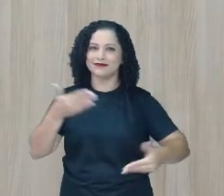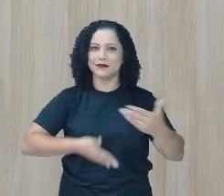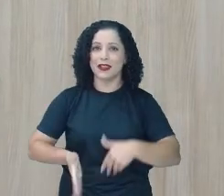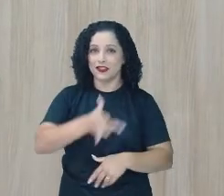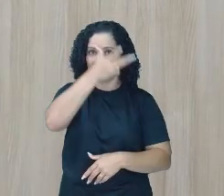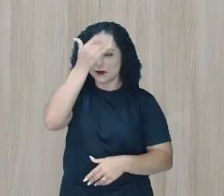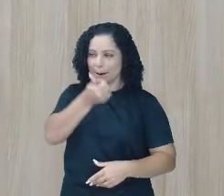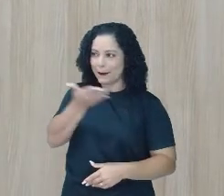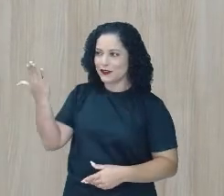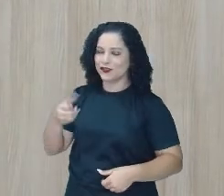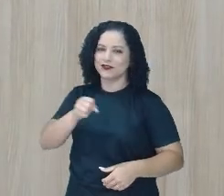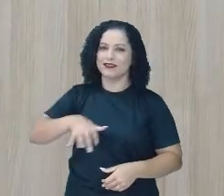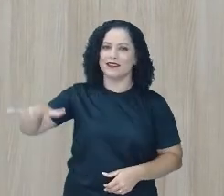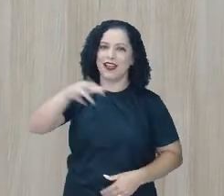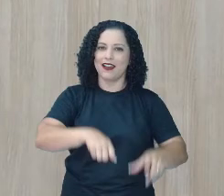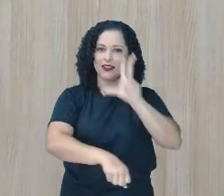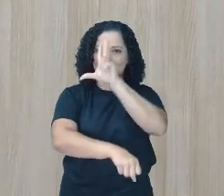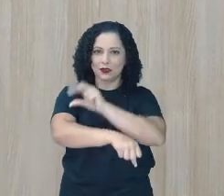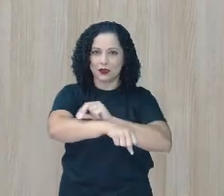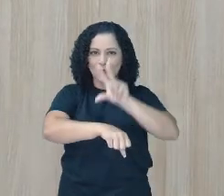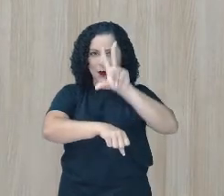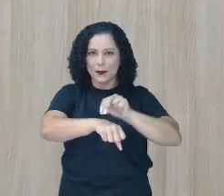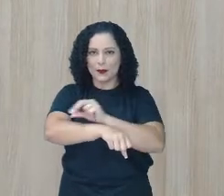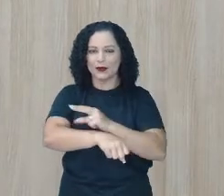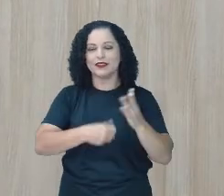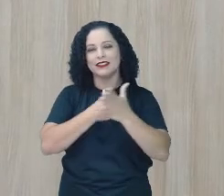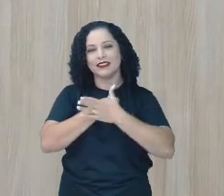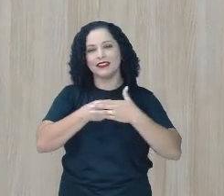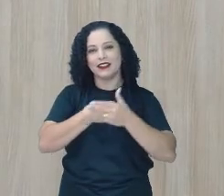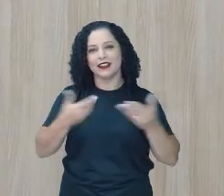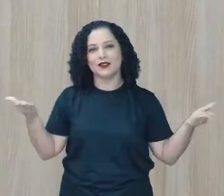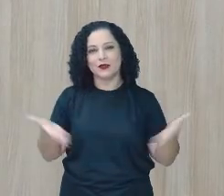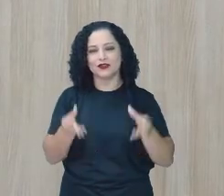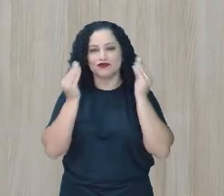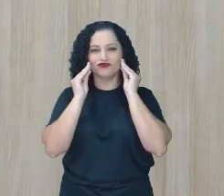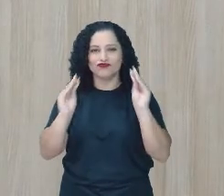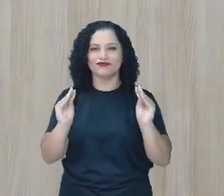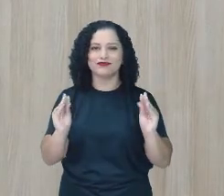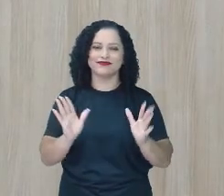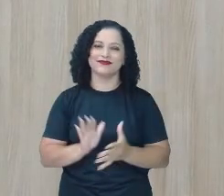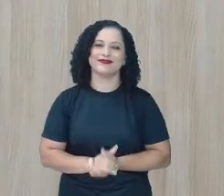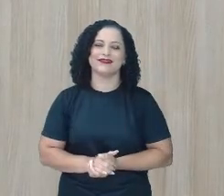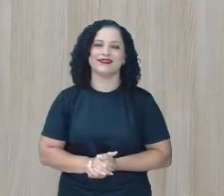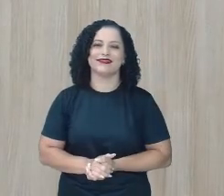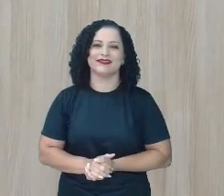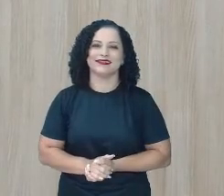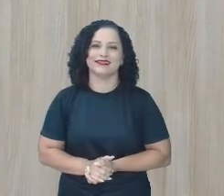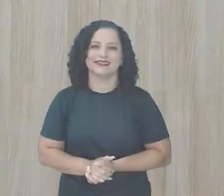robótica, que fez tudo isso hoje com muito carinho. Um cheiro e até a próxima aula.